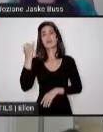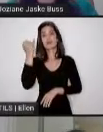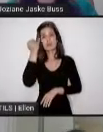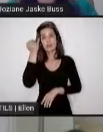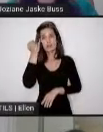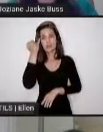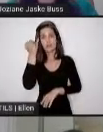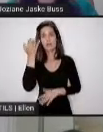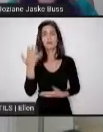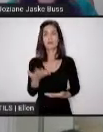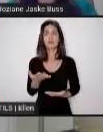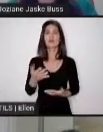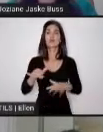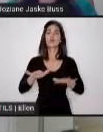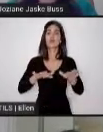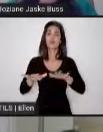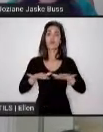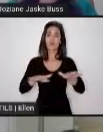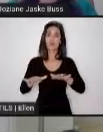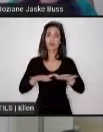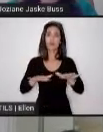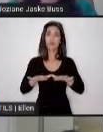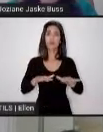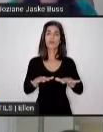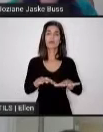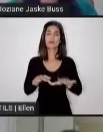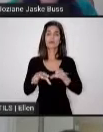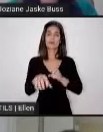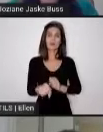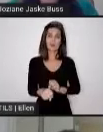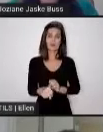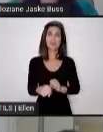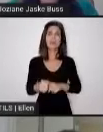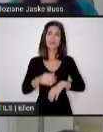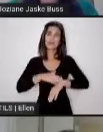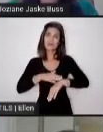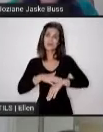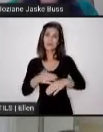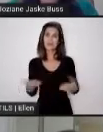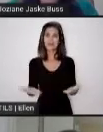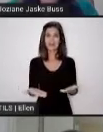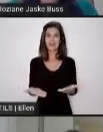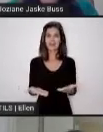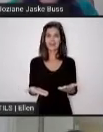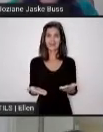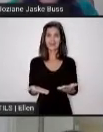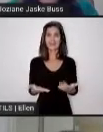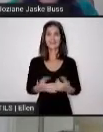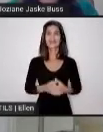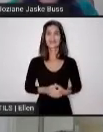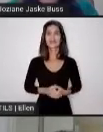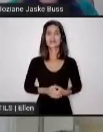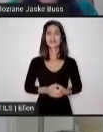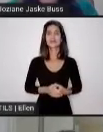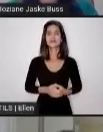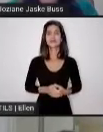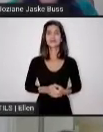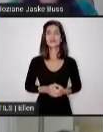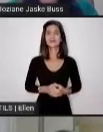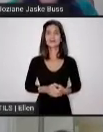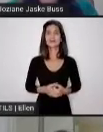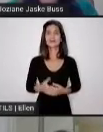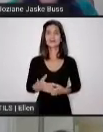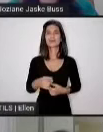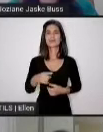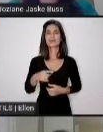nesse movimento de formação, né? Então, a gente tem aí, como eu estava dizendo para vocês,